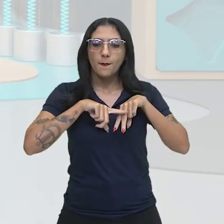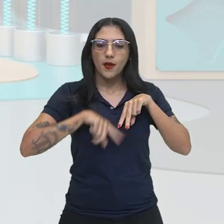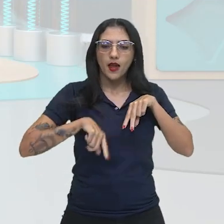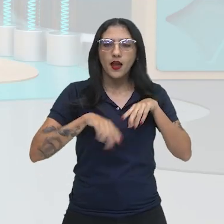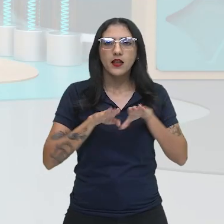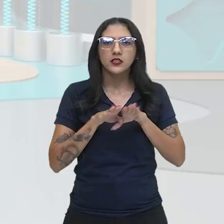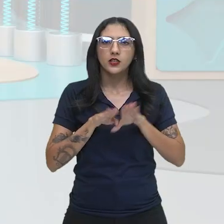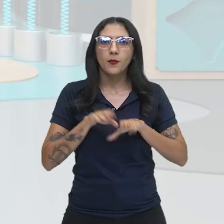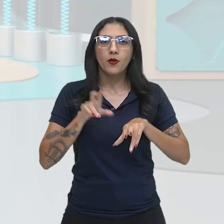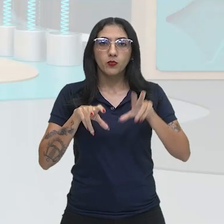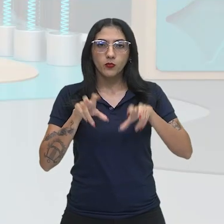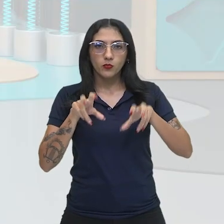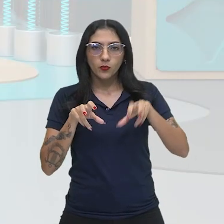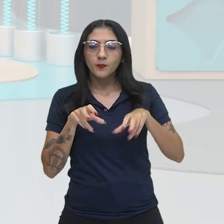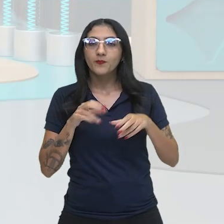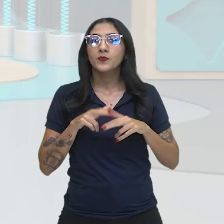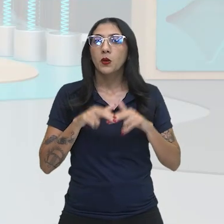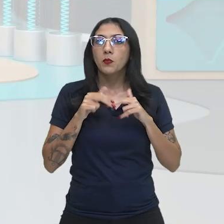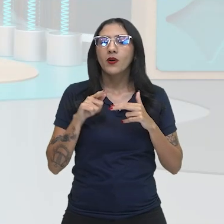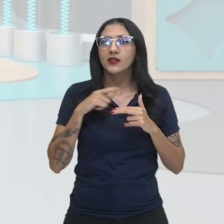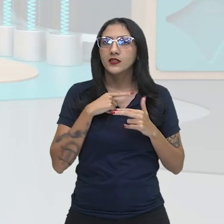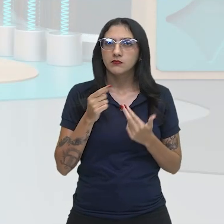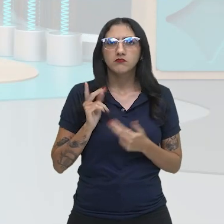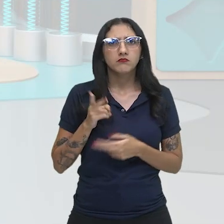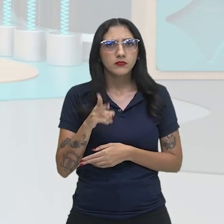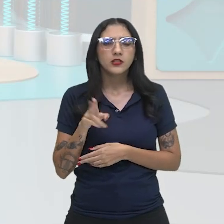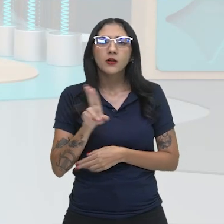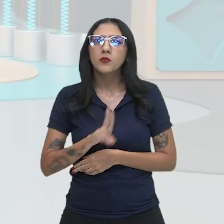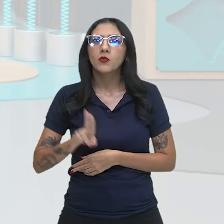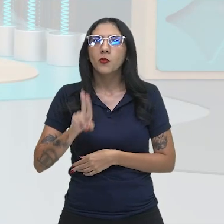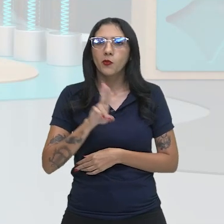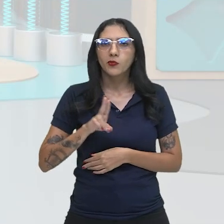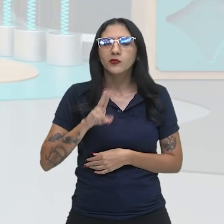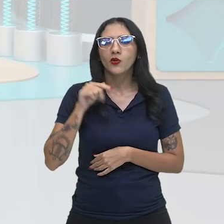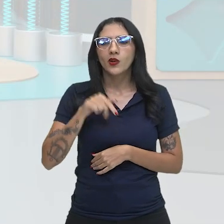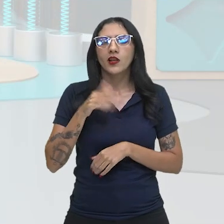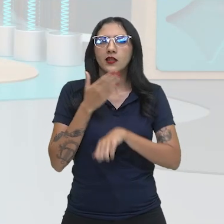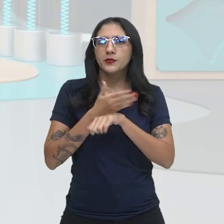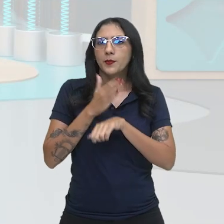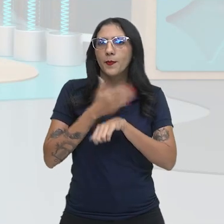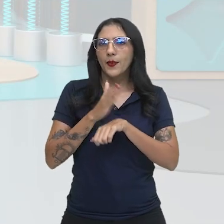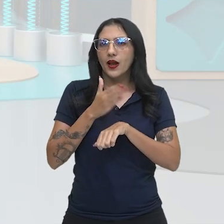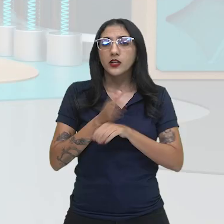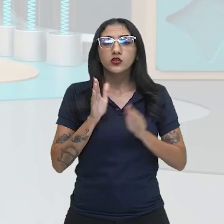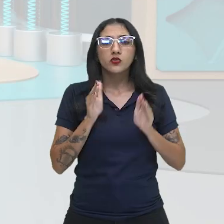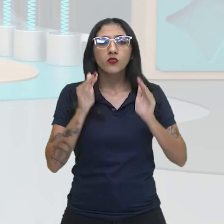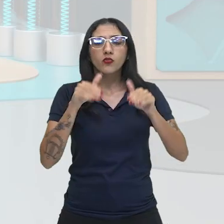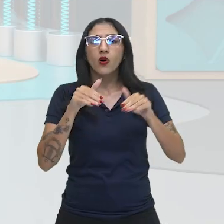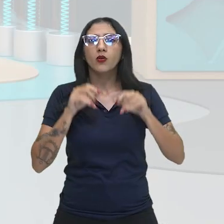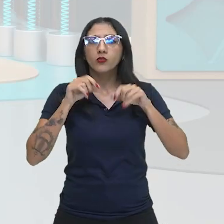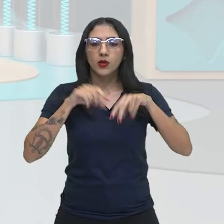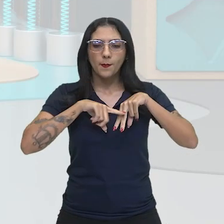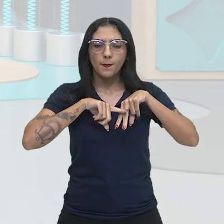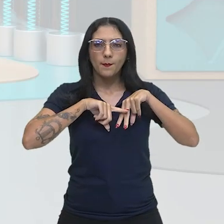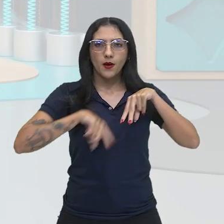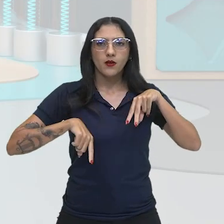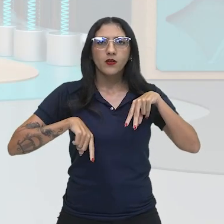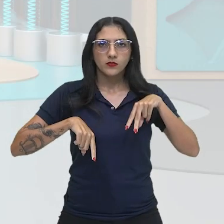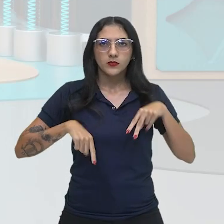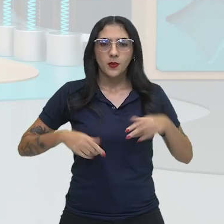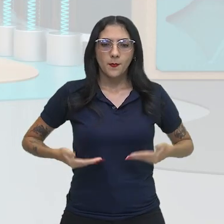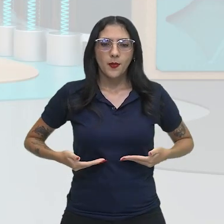os glúteos, né? Então, é bastante utilizado ali naquelas aulas onde o foco maior é o trabalho